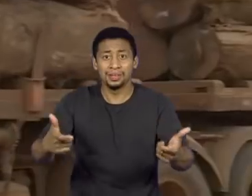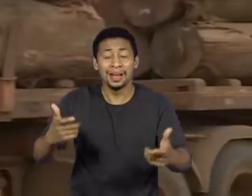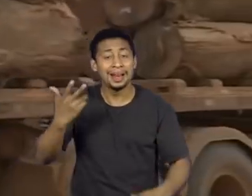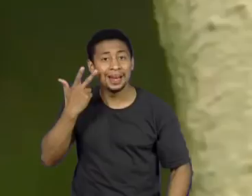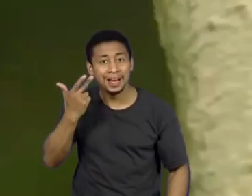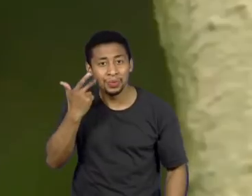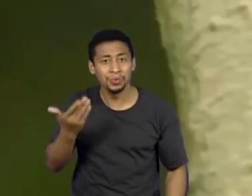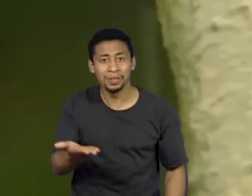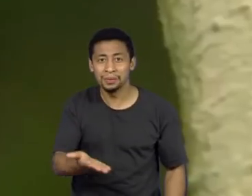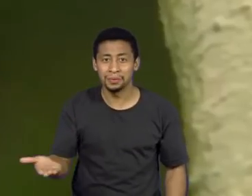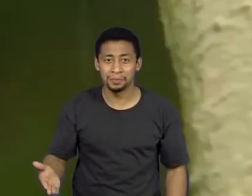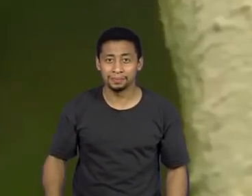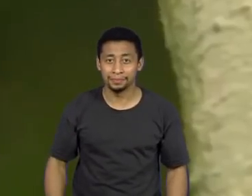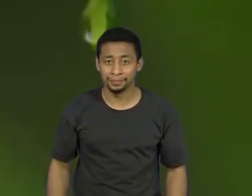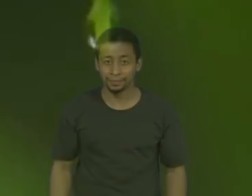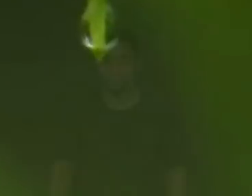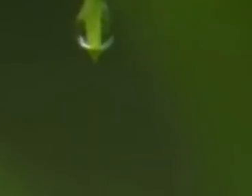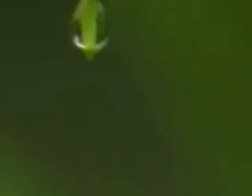naturais.